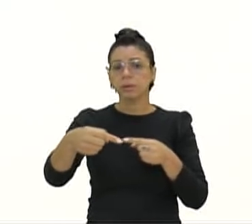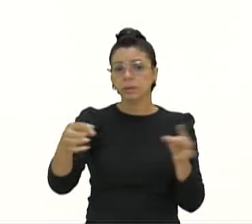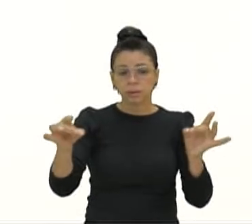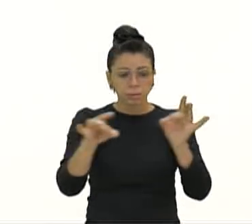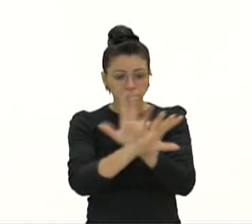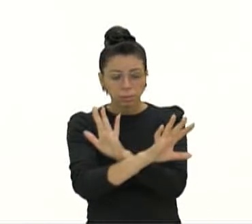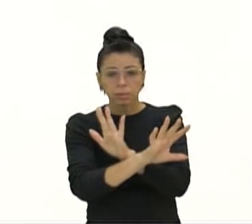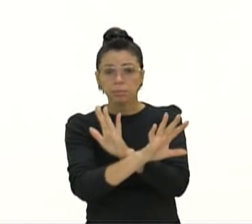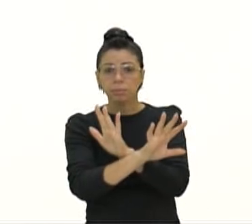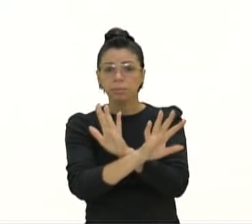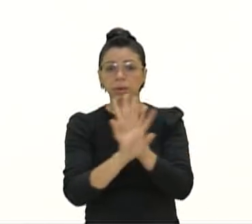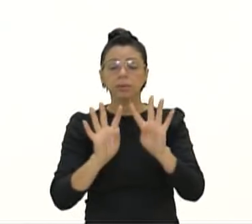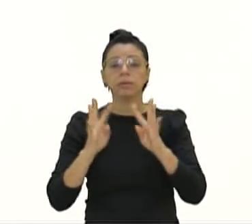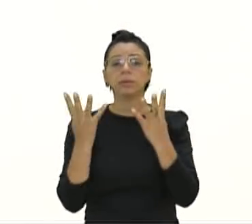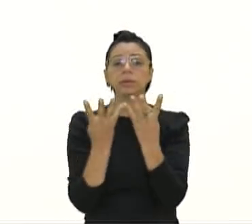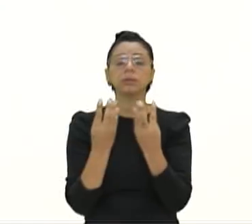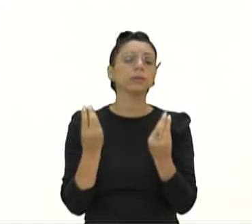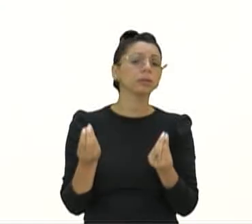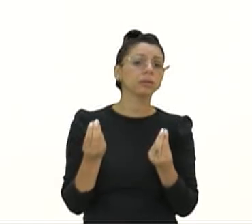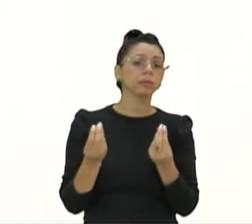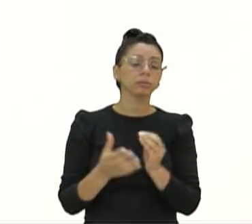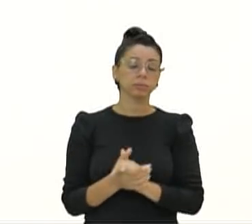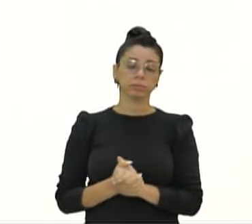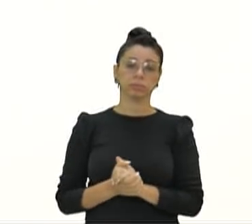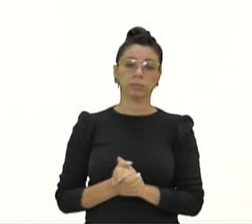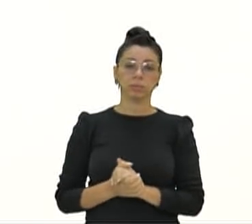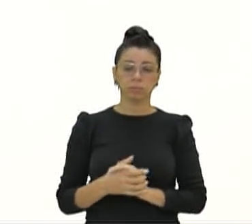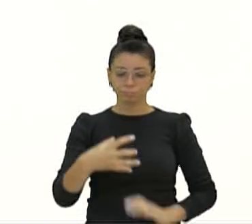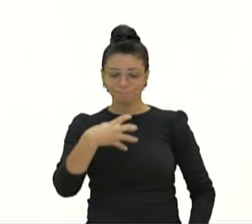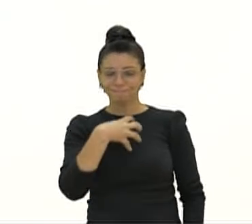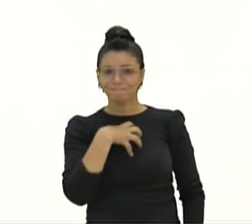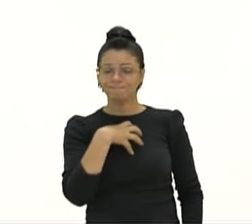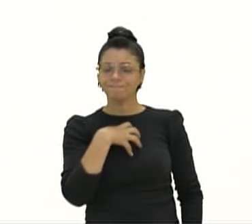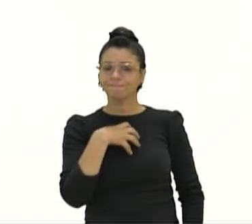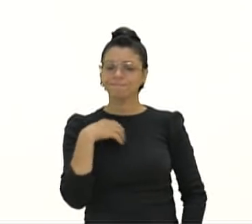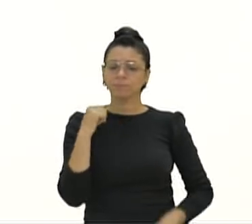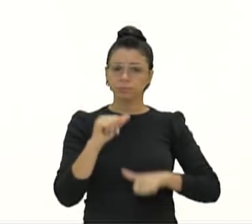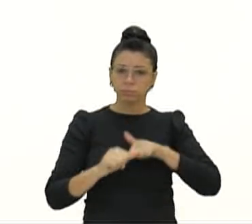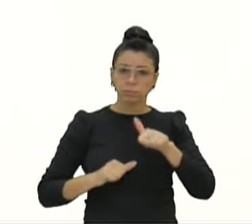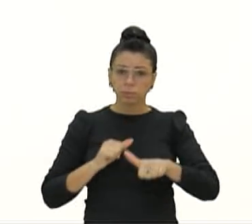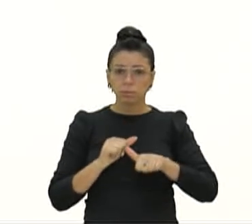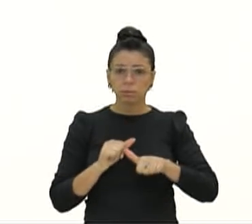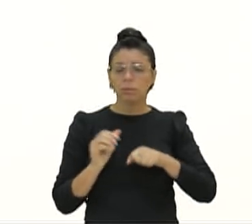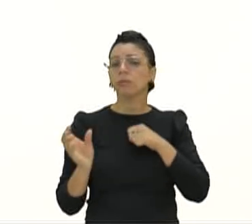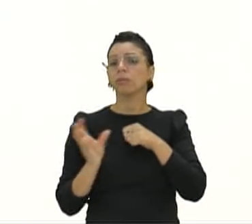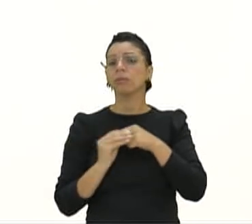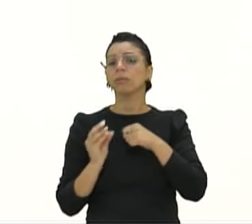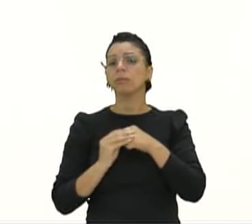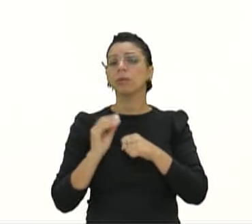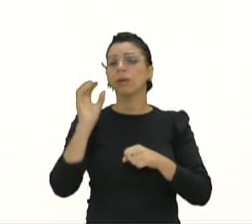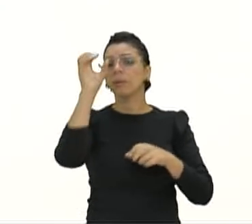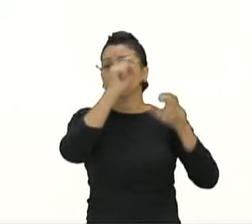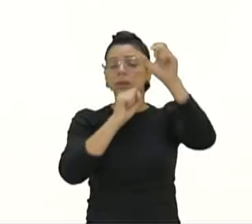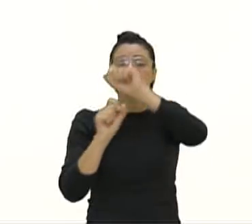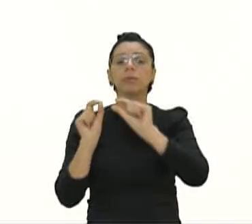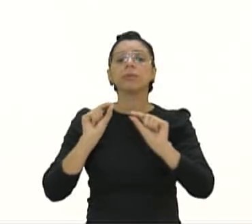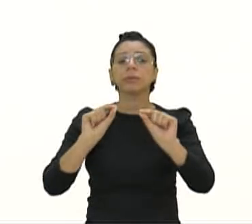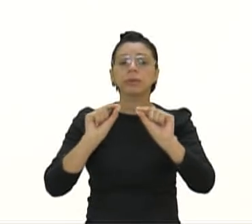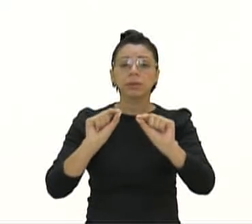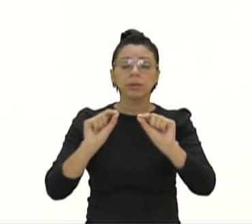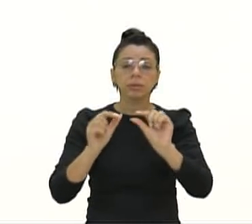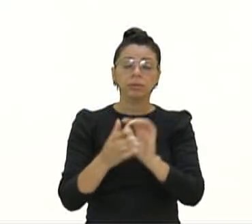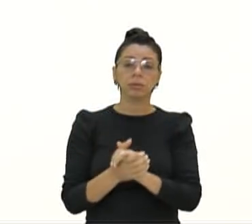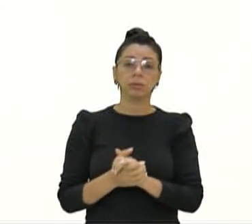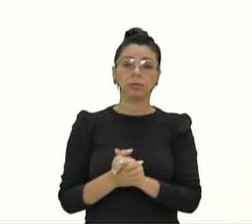para você? O que você mudou? O que mudou em você? O que você aprendeu com tudo isso? Como que era a